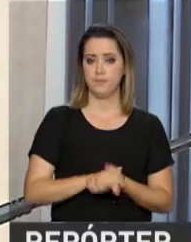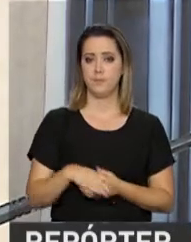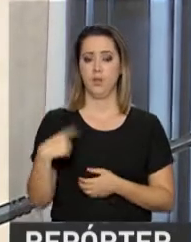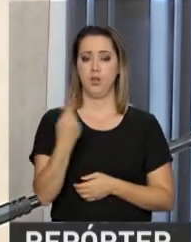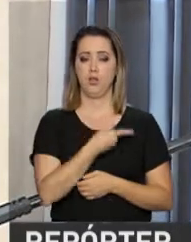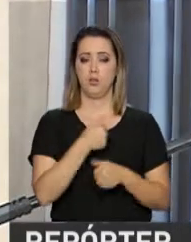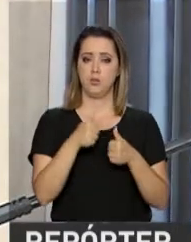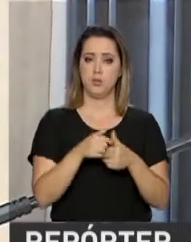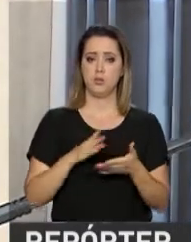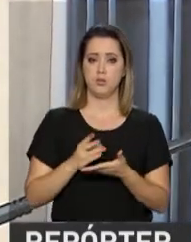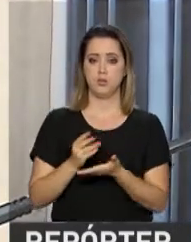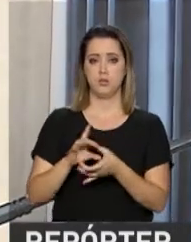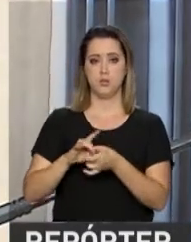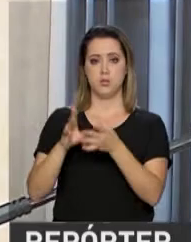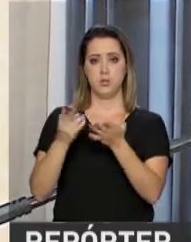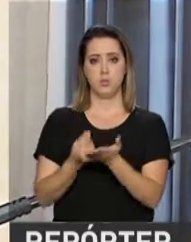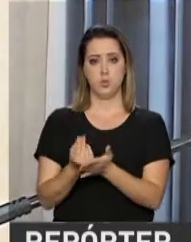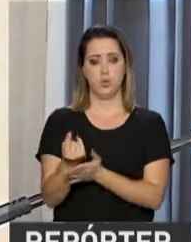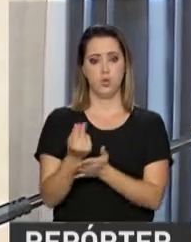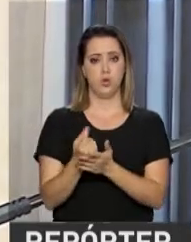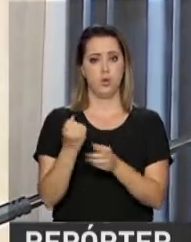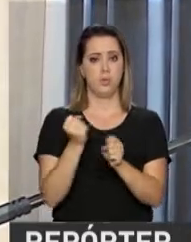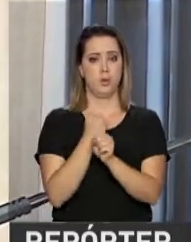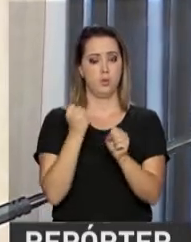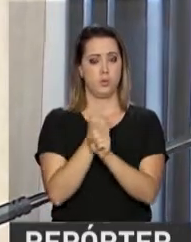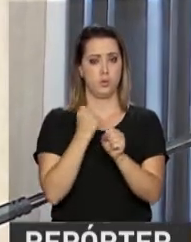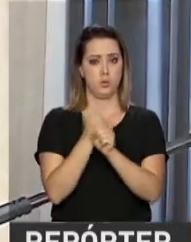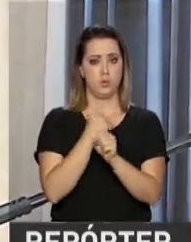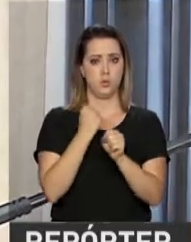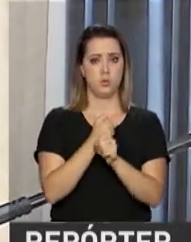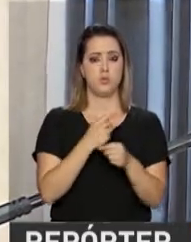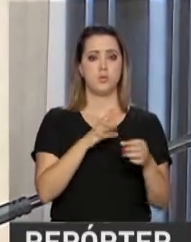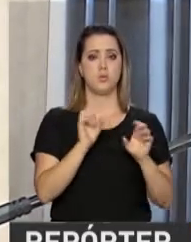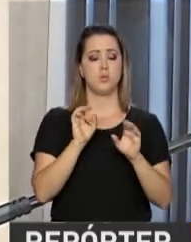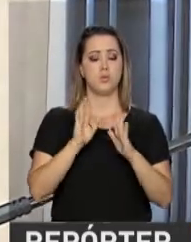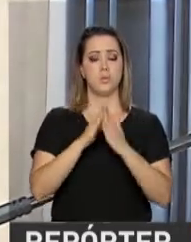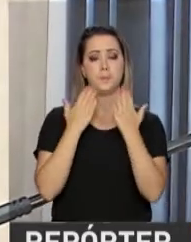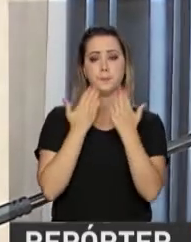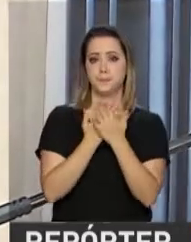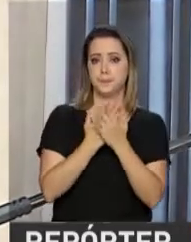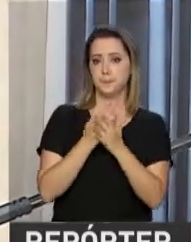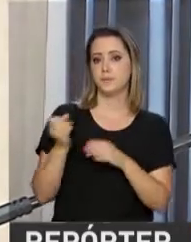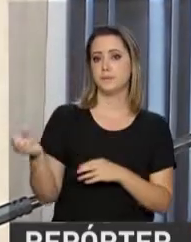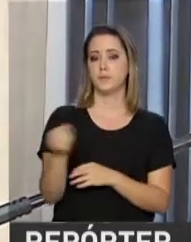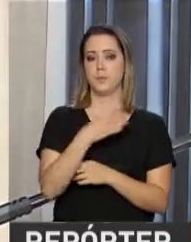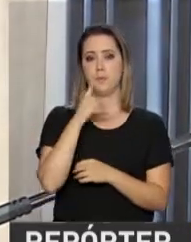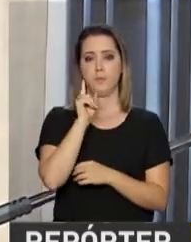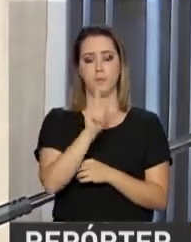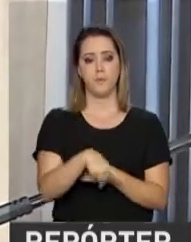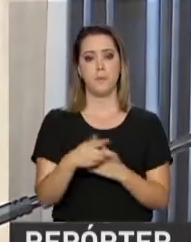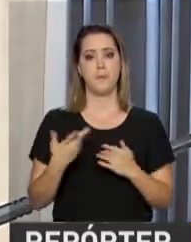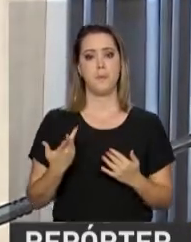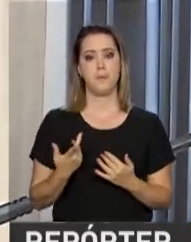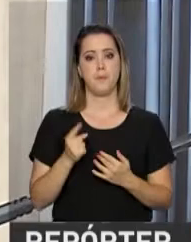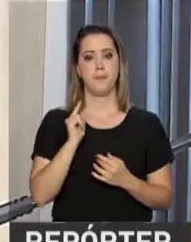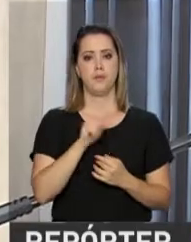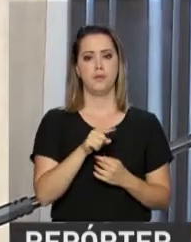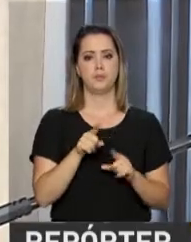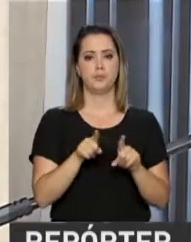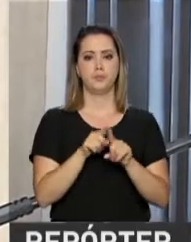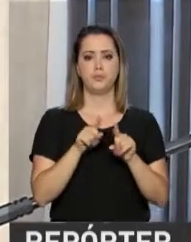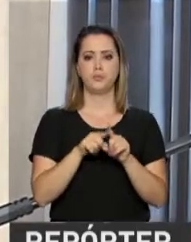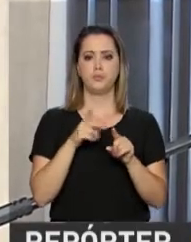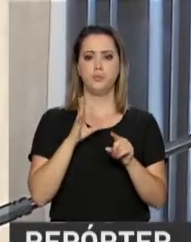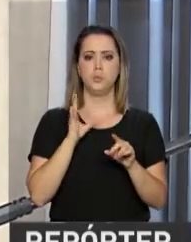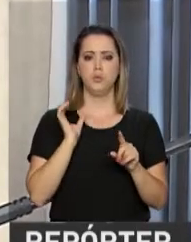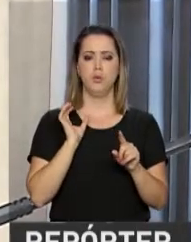estamos liberando recursos para a construção de unidades educacionais novas aquelas que foram